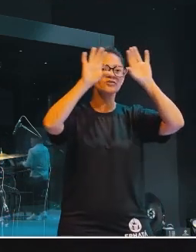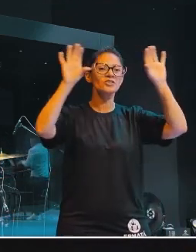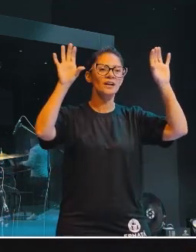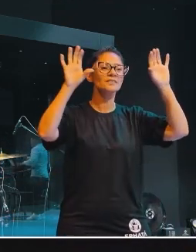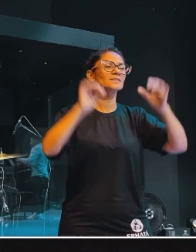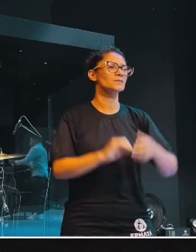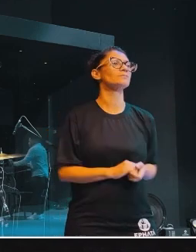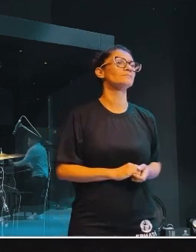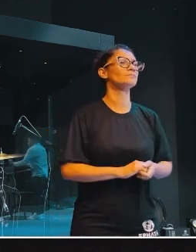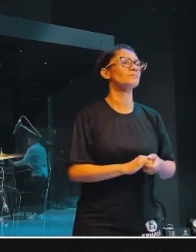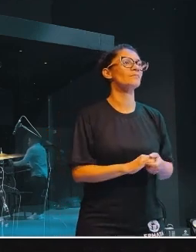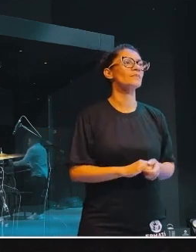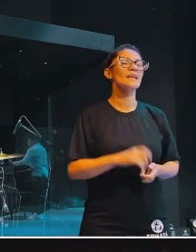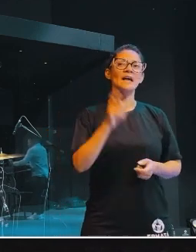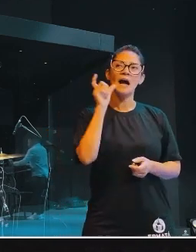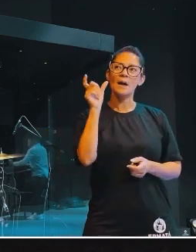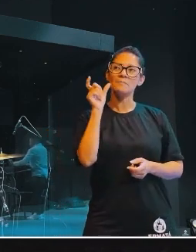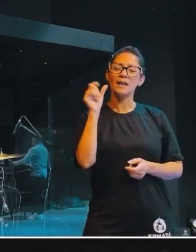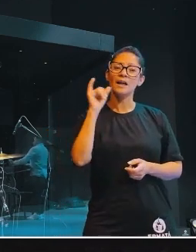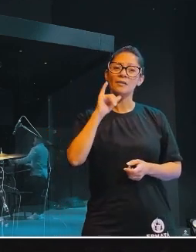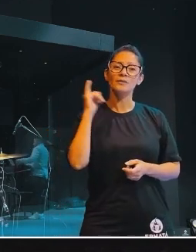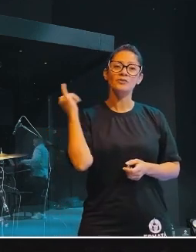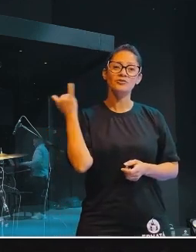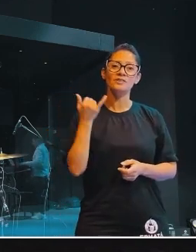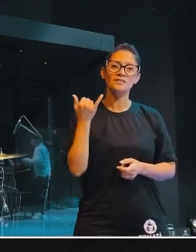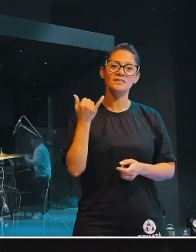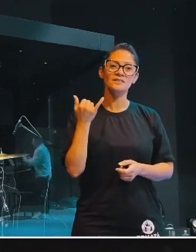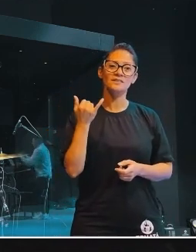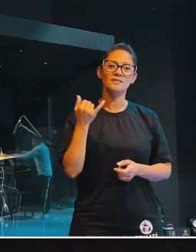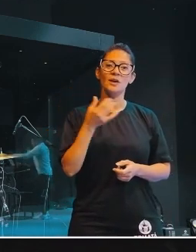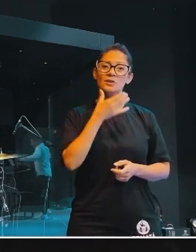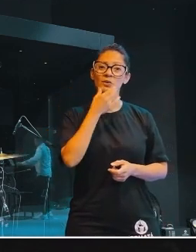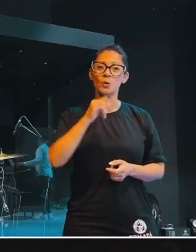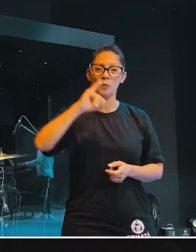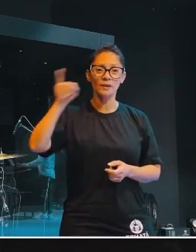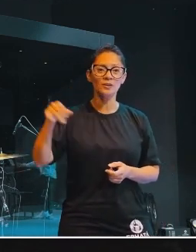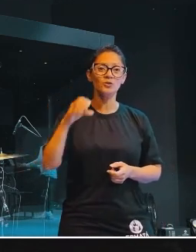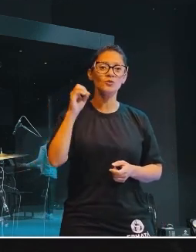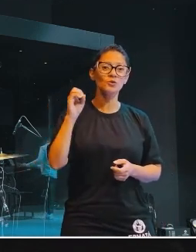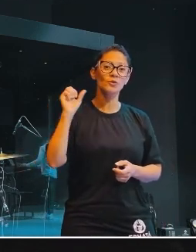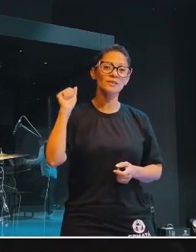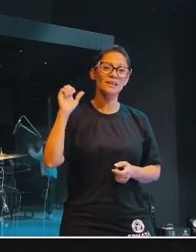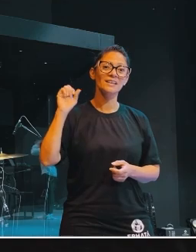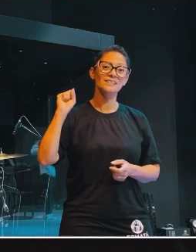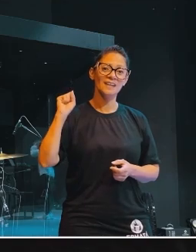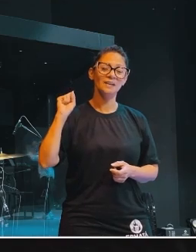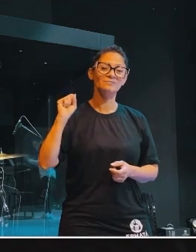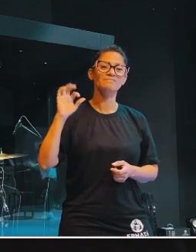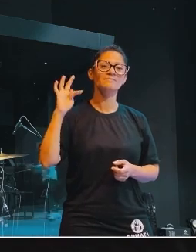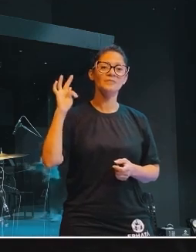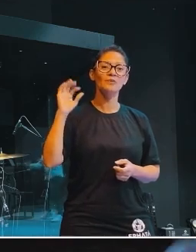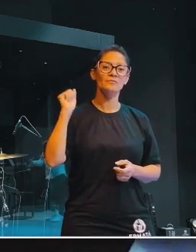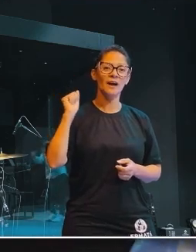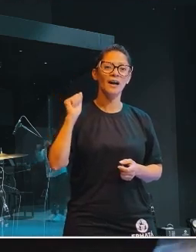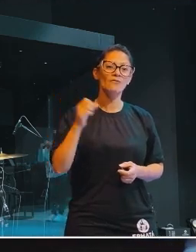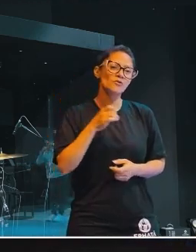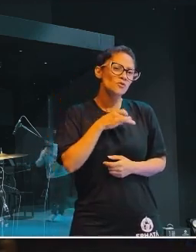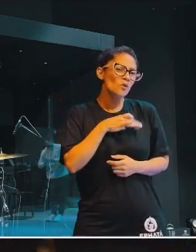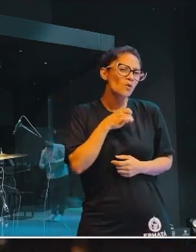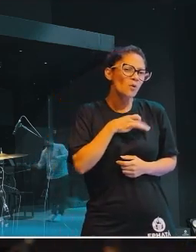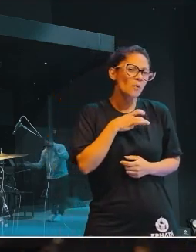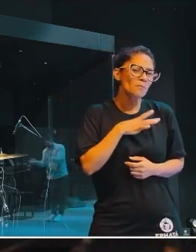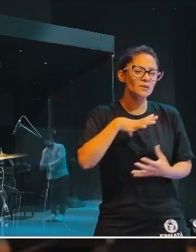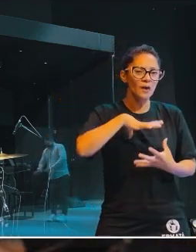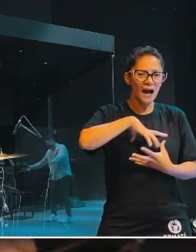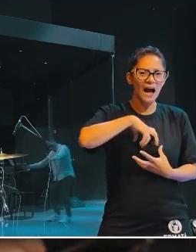A palavra diz que Josafá ficou com medo, a alma gritando, as emoções querendo tomar a